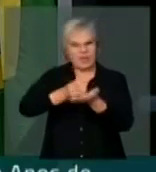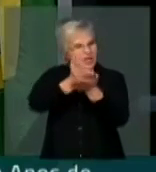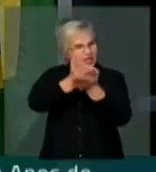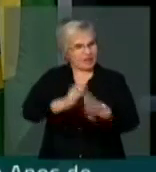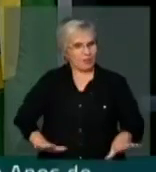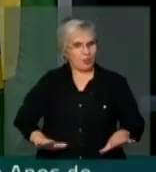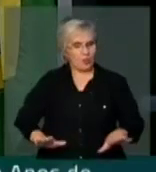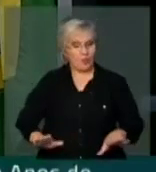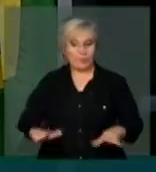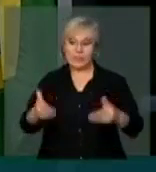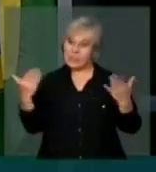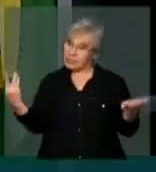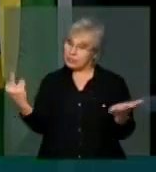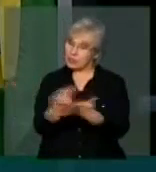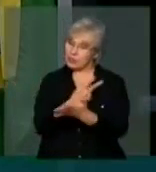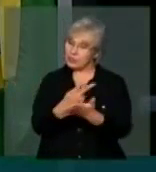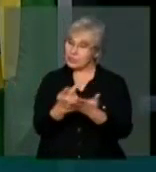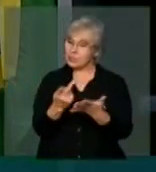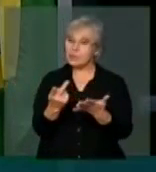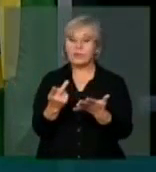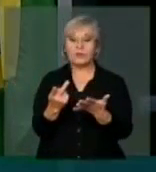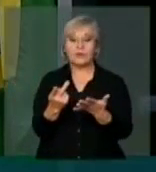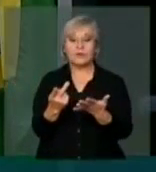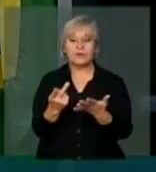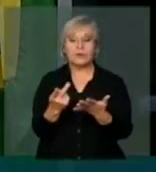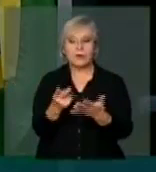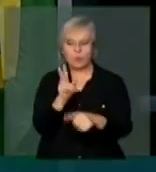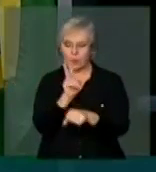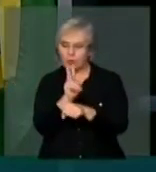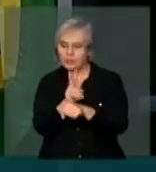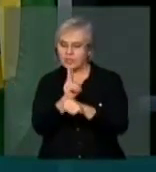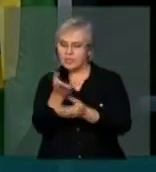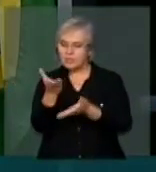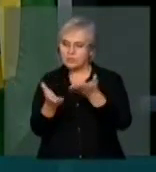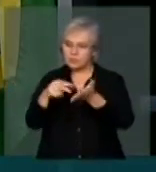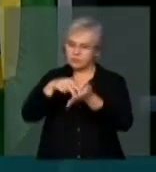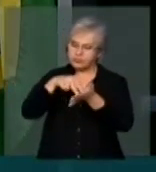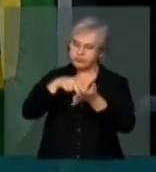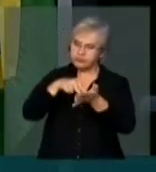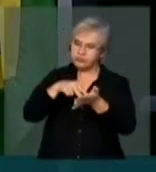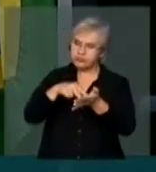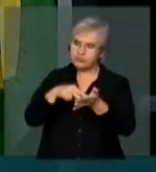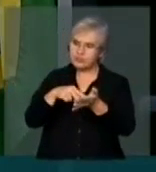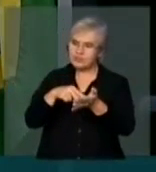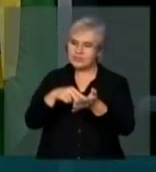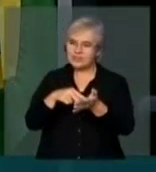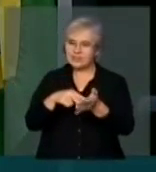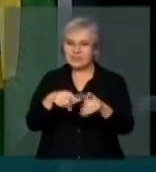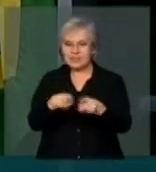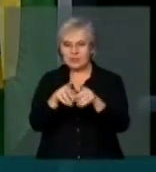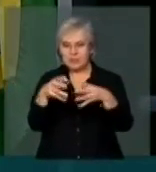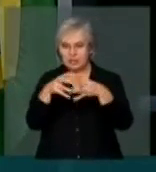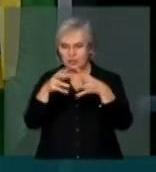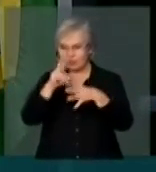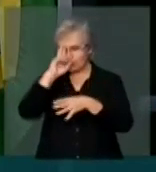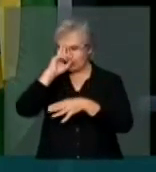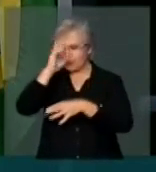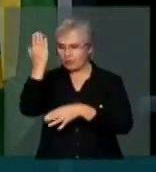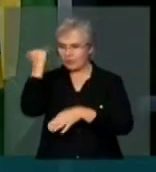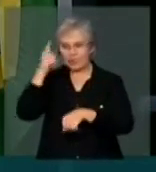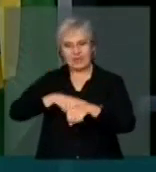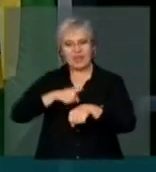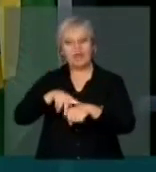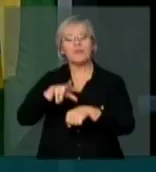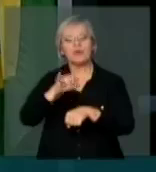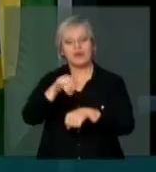se isso ocorreu sem grandes transtornos e preservando-se a estabilidade, os próprios personagens da época